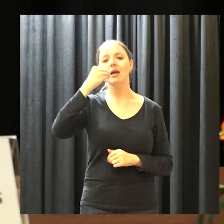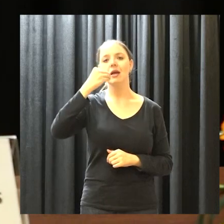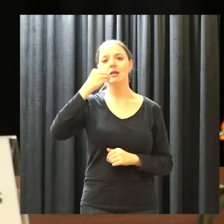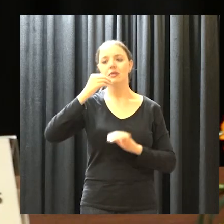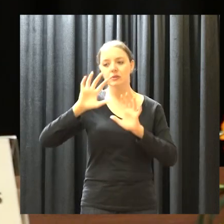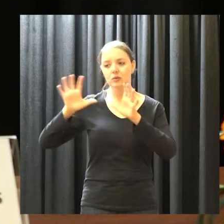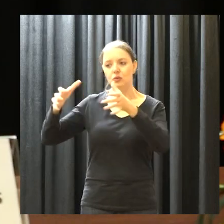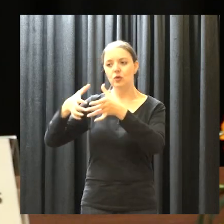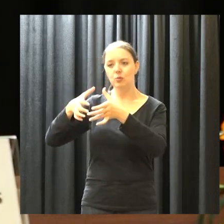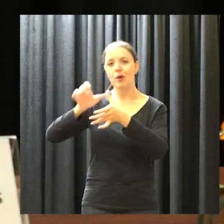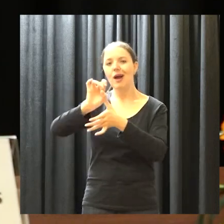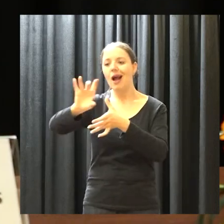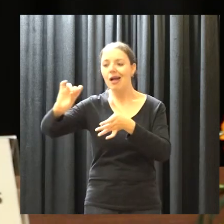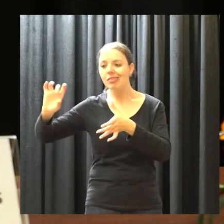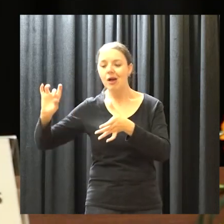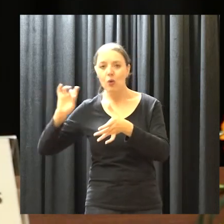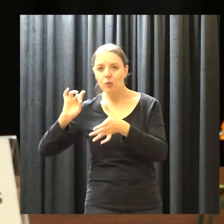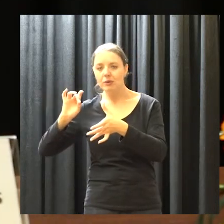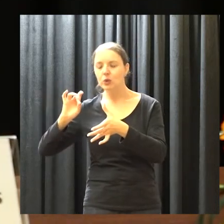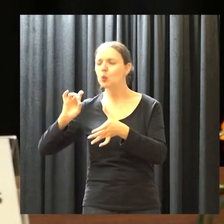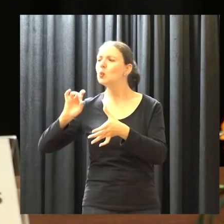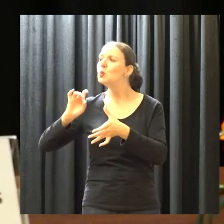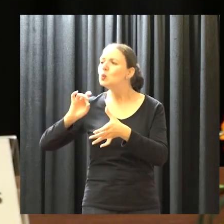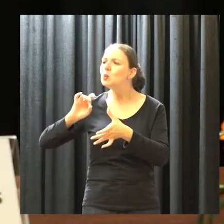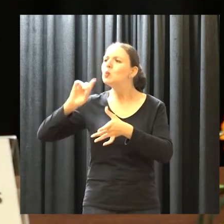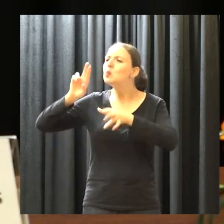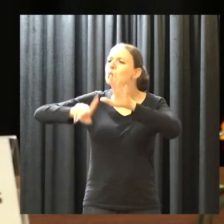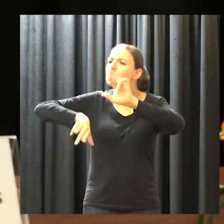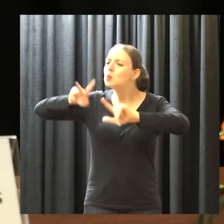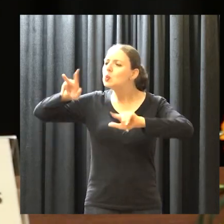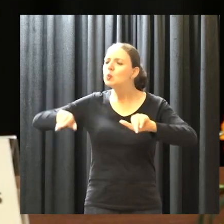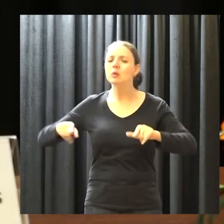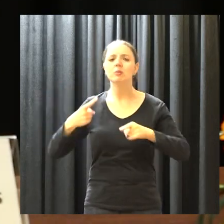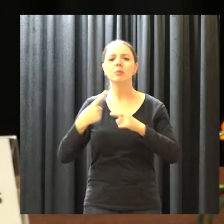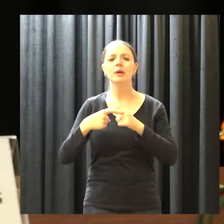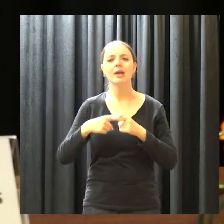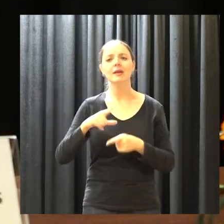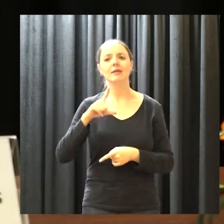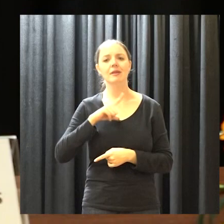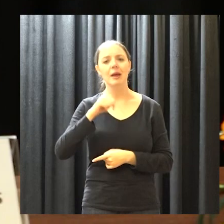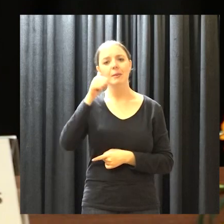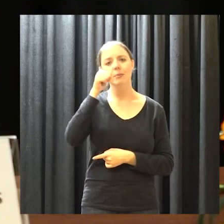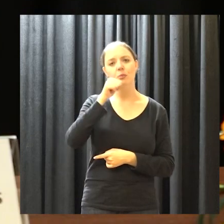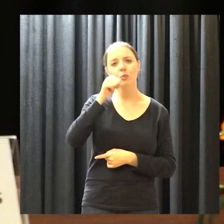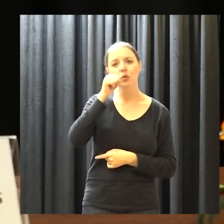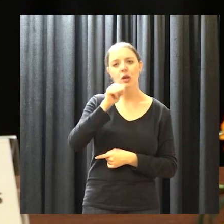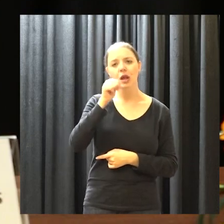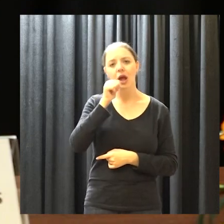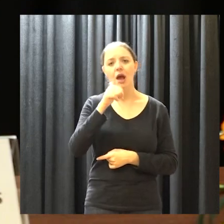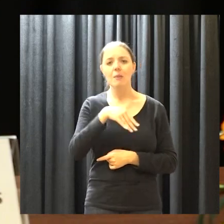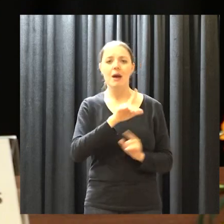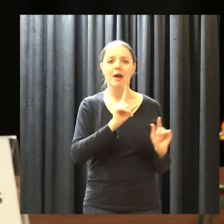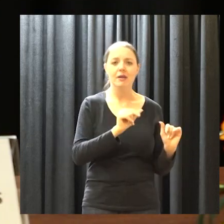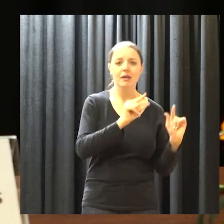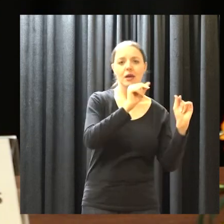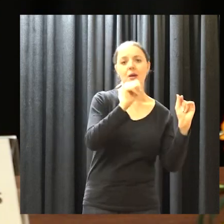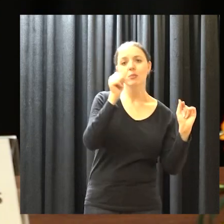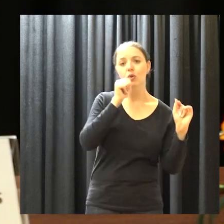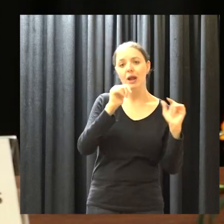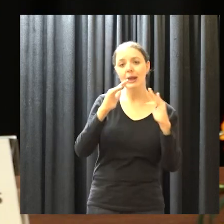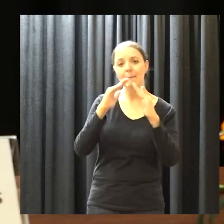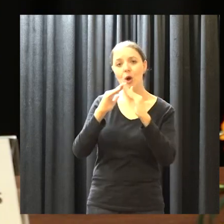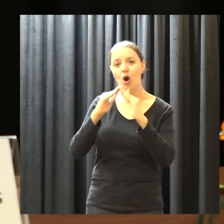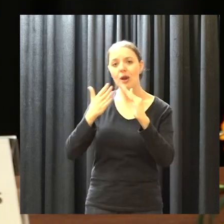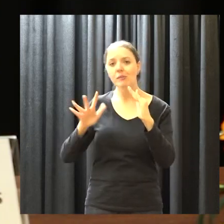são extremamente diversas, porque as mulheres são muito diversas. Há mulheres periféricas, mulheres de classe média, mulheres idosas,